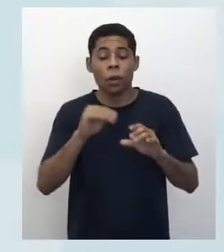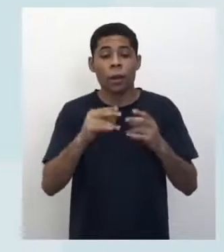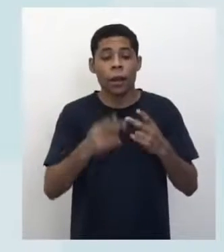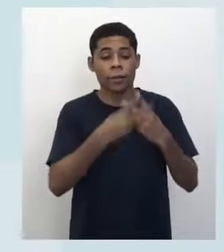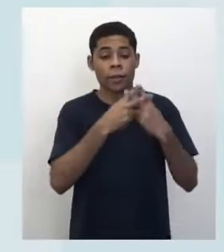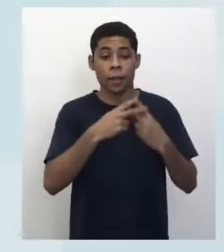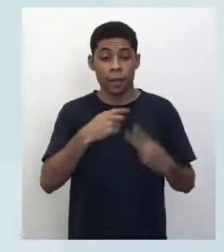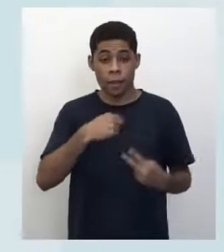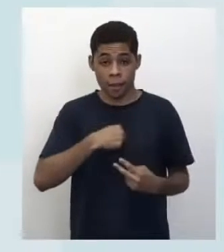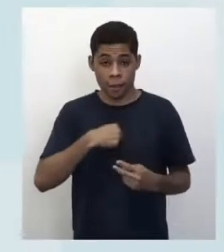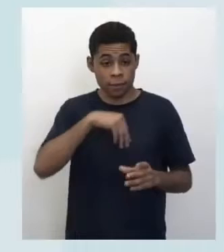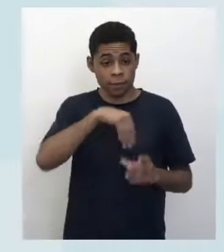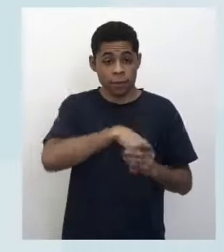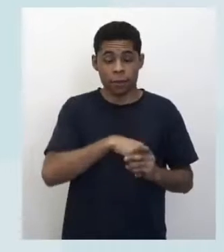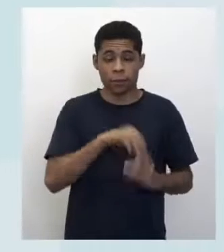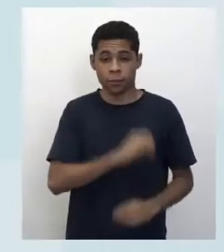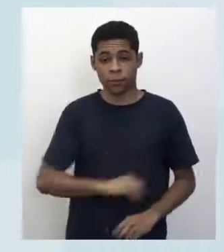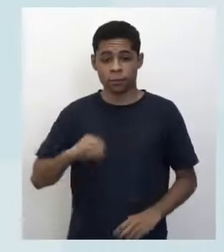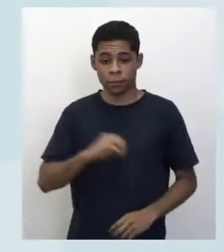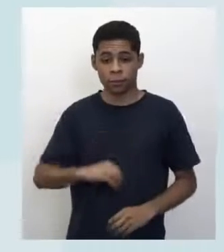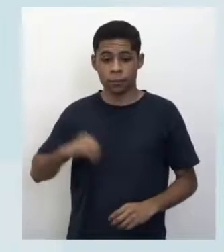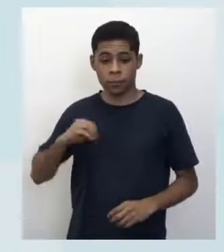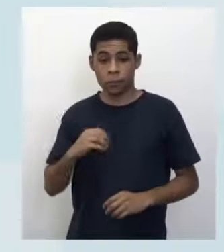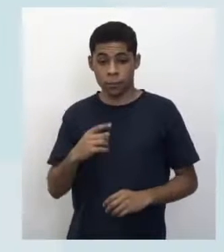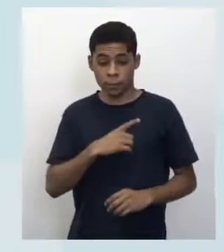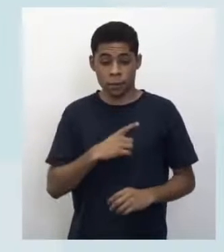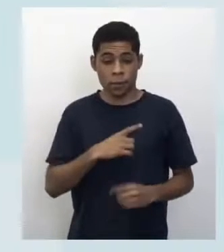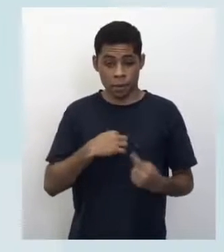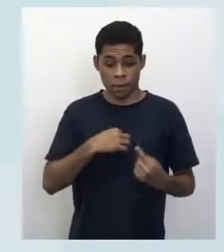CMSP, me marca, @Fernanda Maria